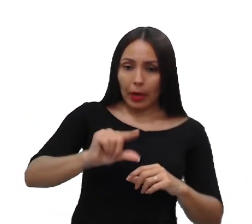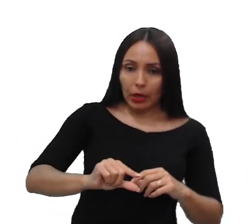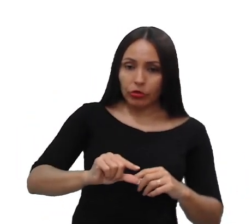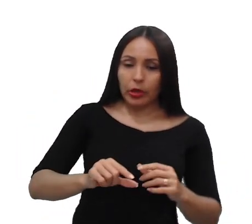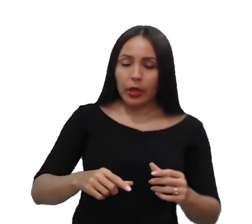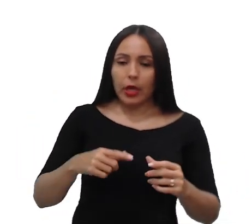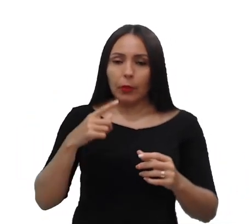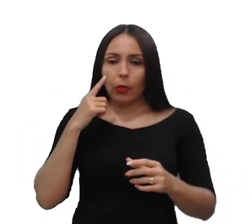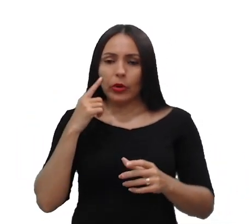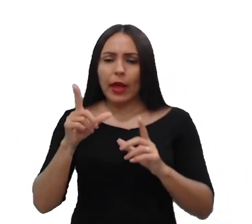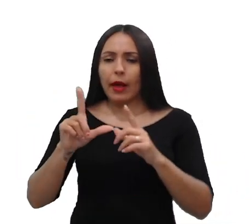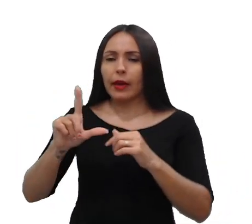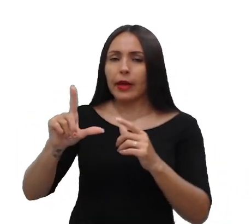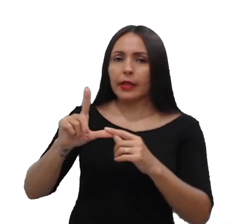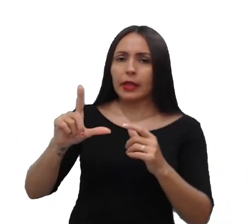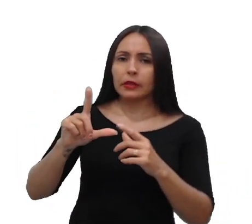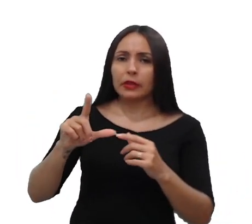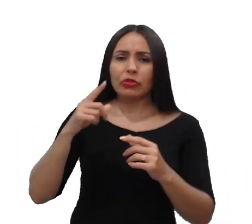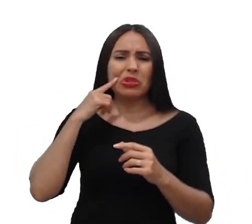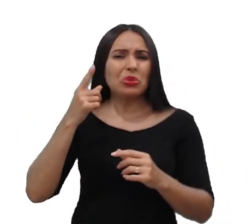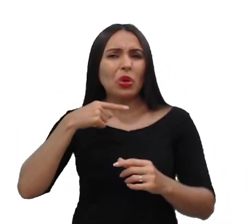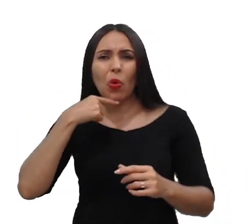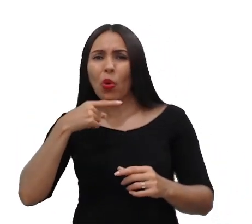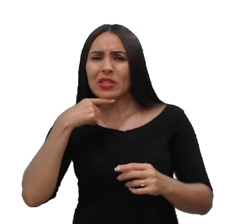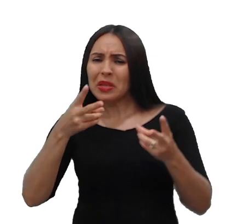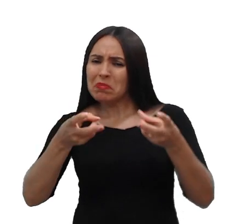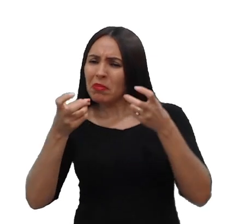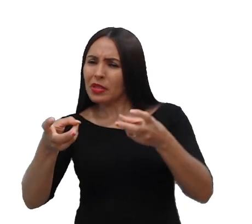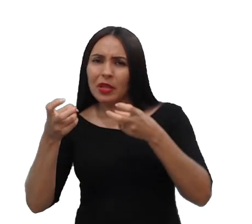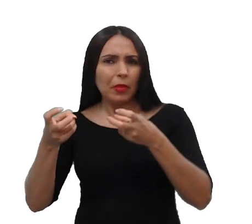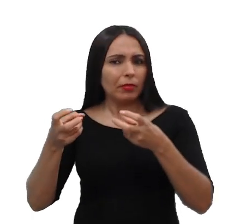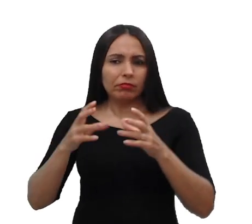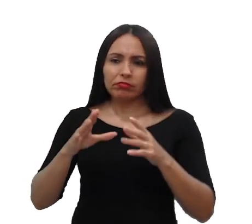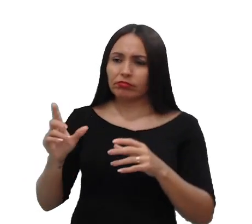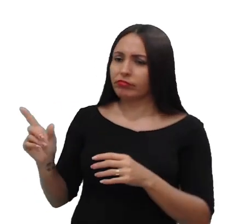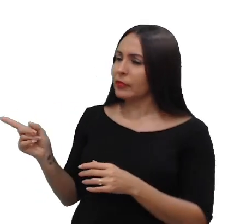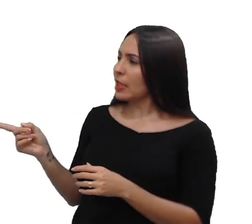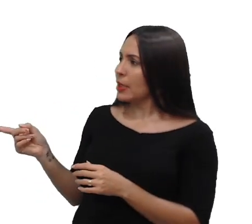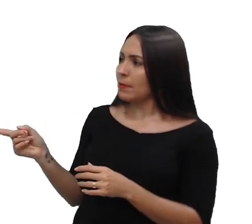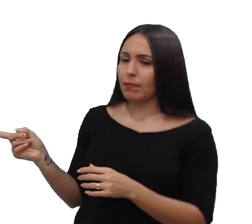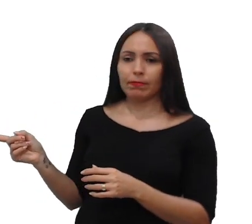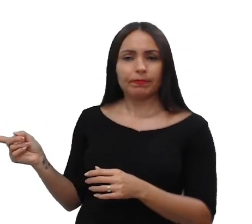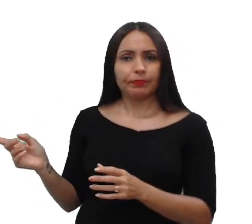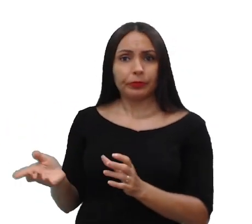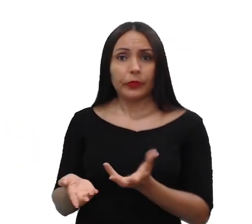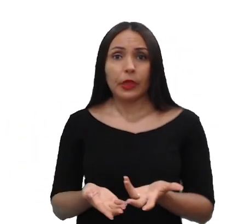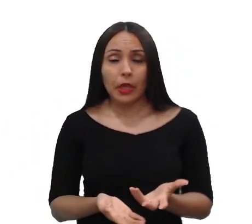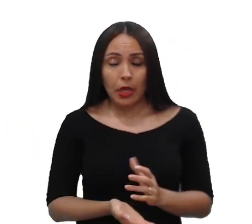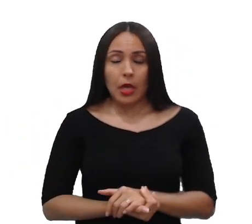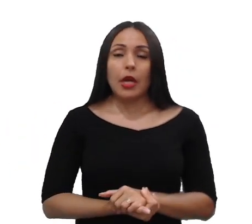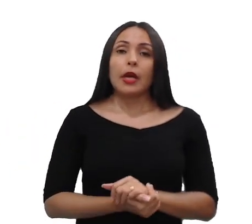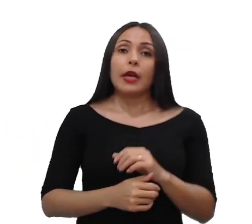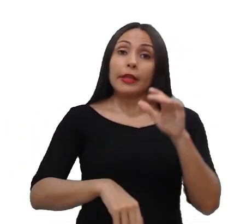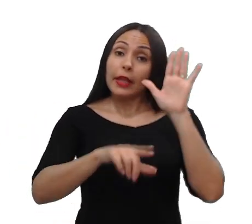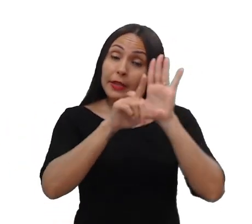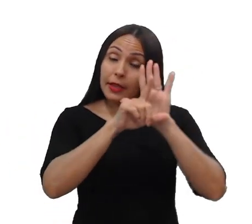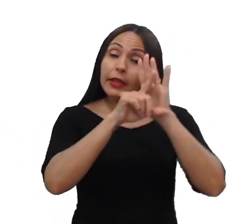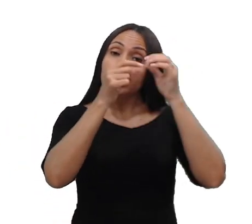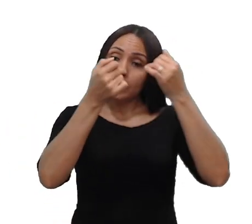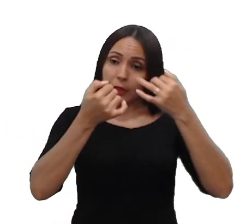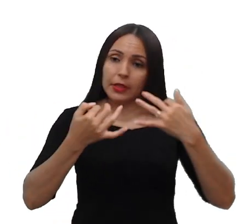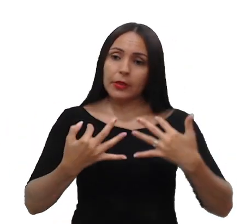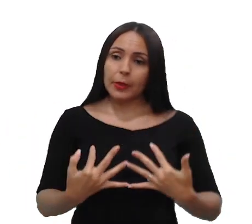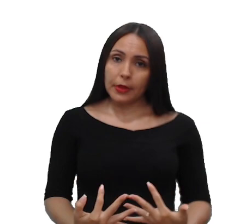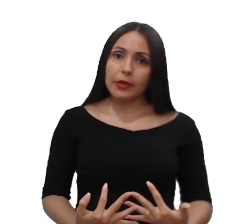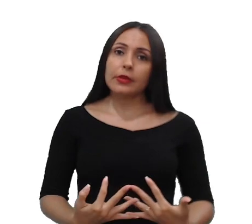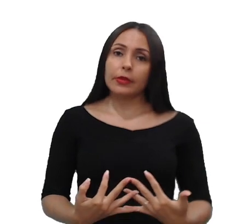estão com um formato que a gente não consegue ter uma facilidade de interpretação. Então essa lei fala sobre isso, a questão